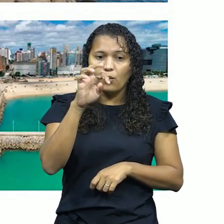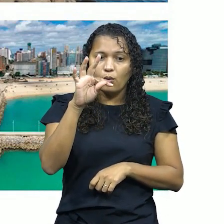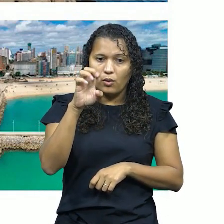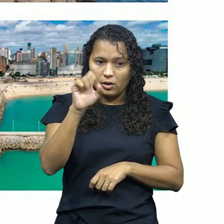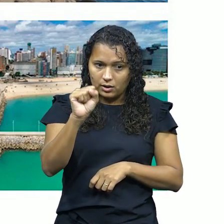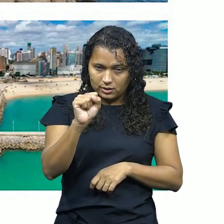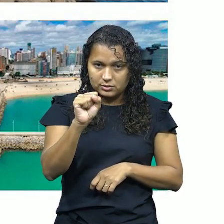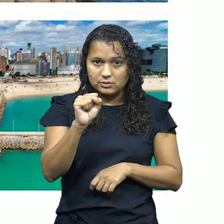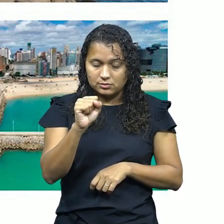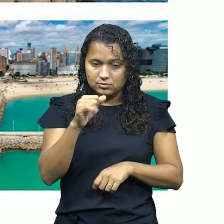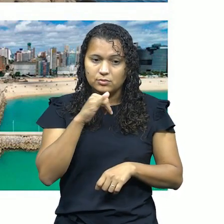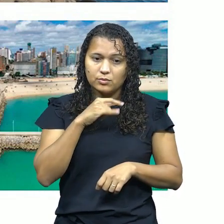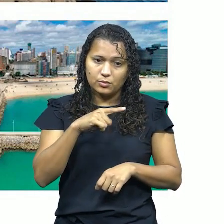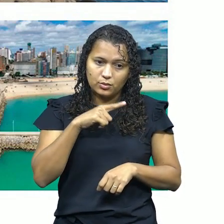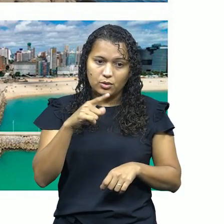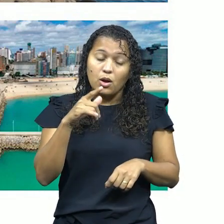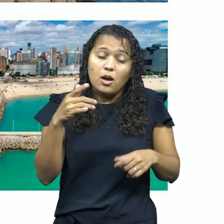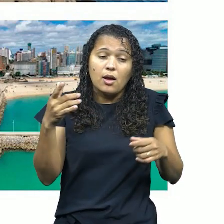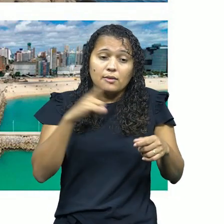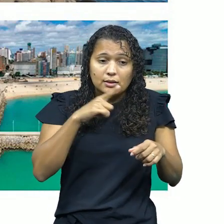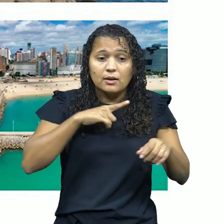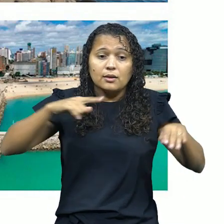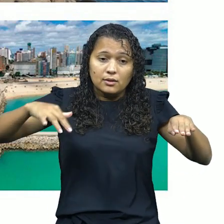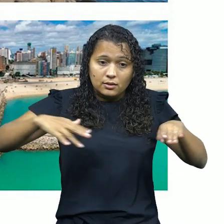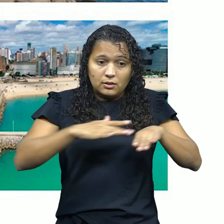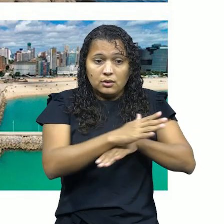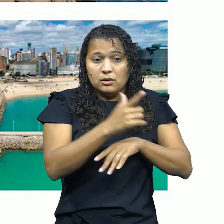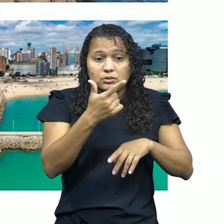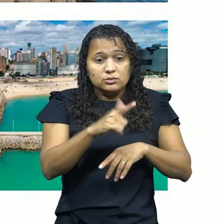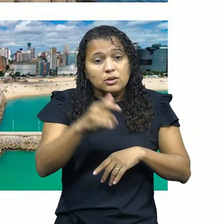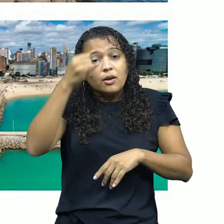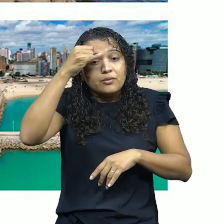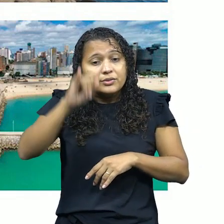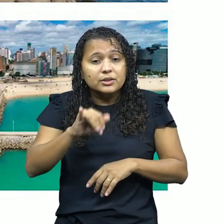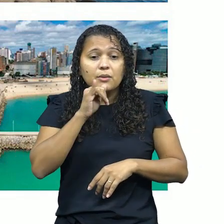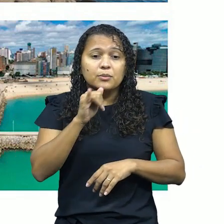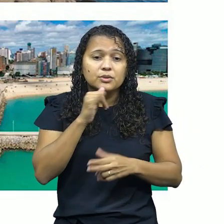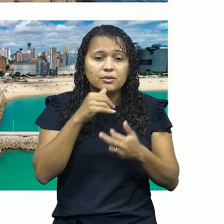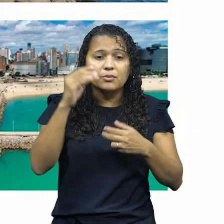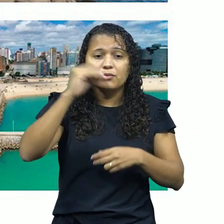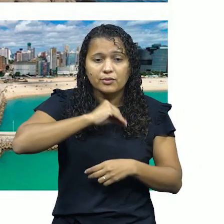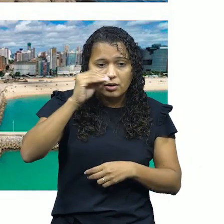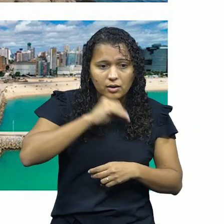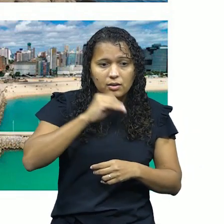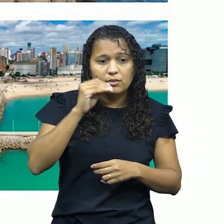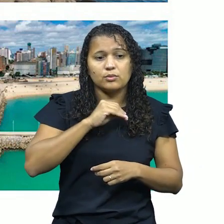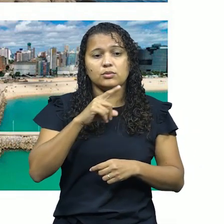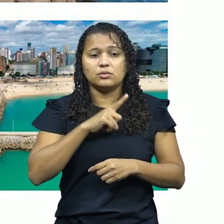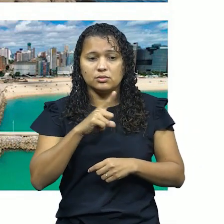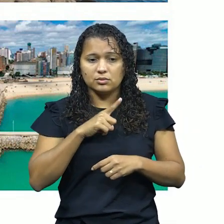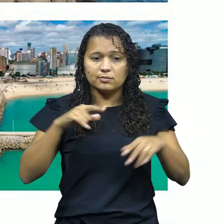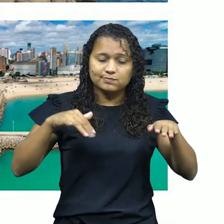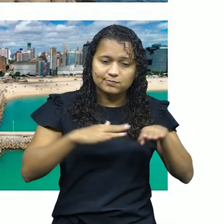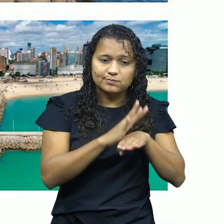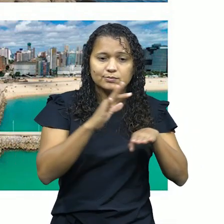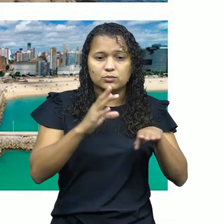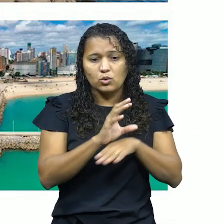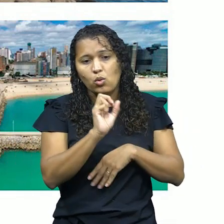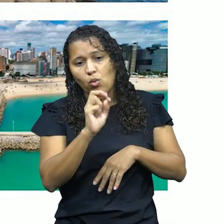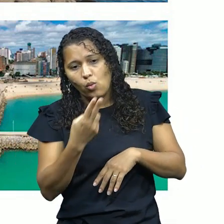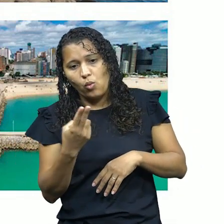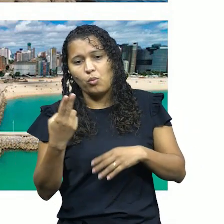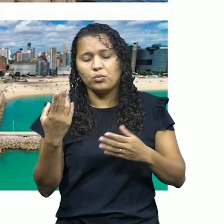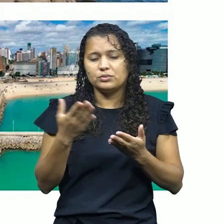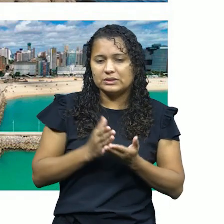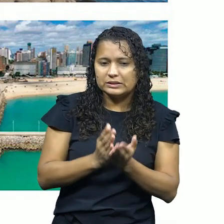não evitam erosões transversais de retorno e não são indicados para locais de fraco transporte de sedimentos ou